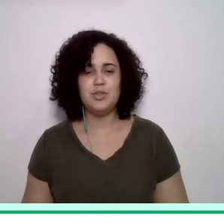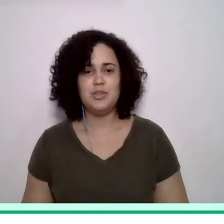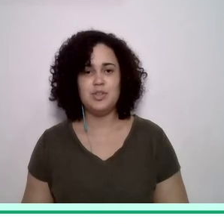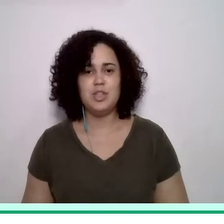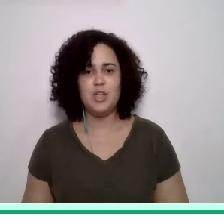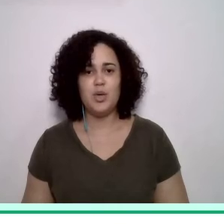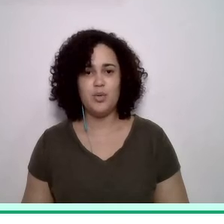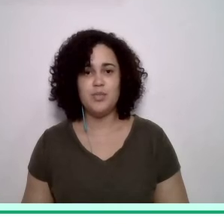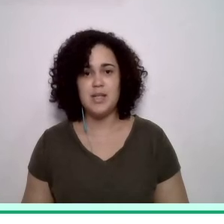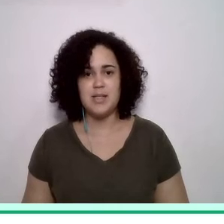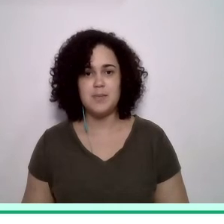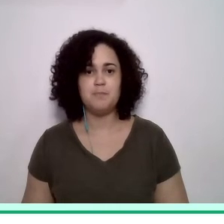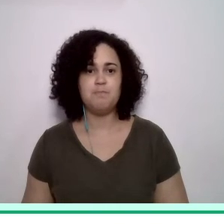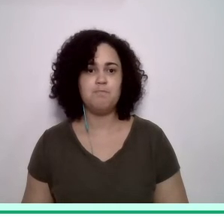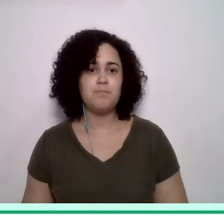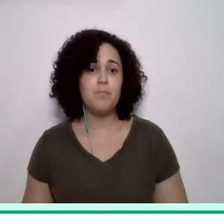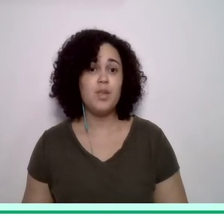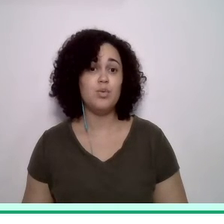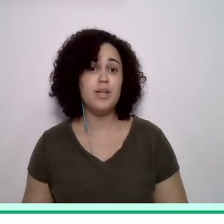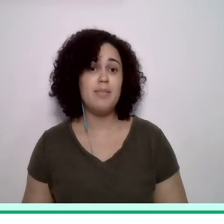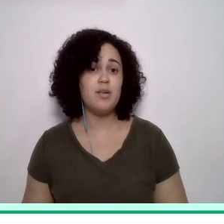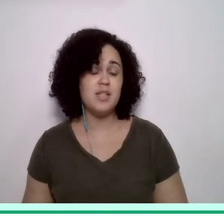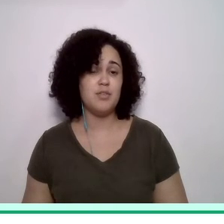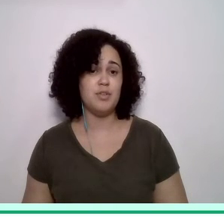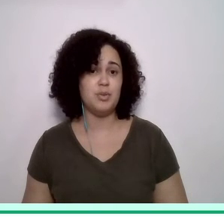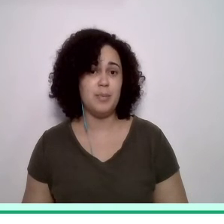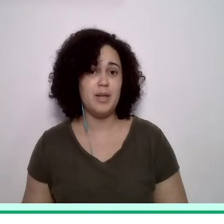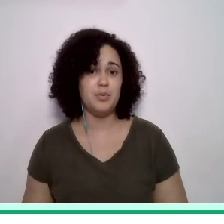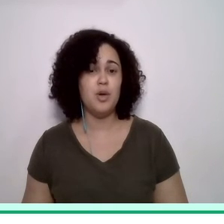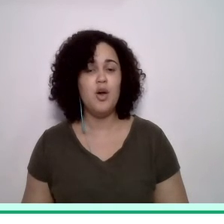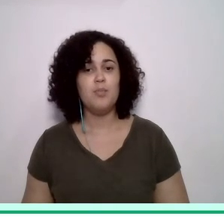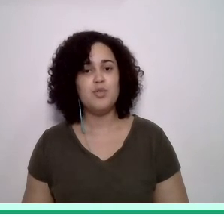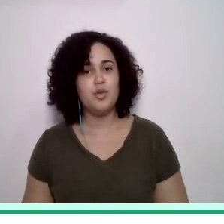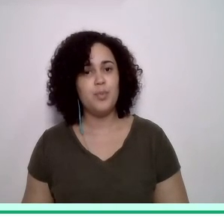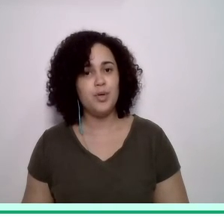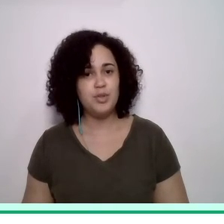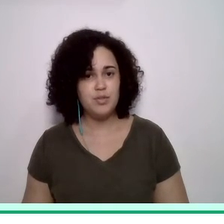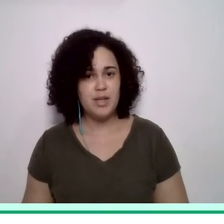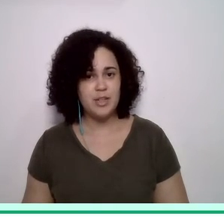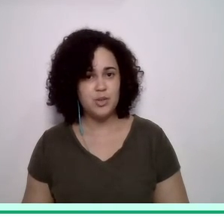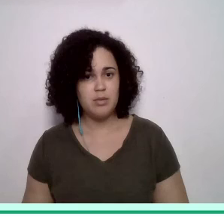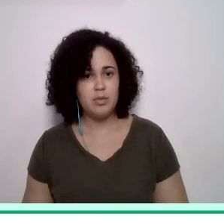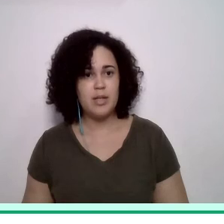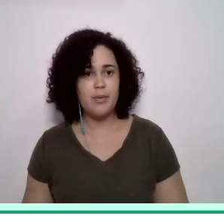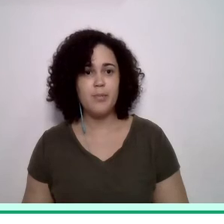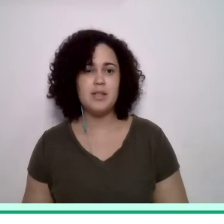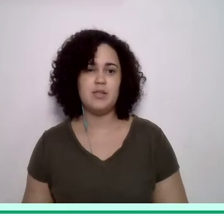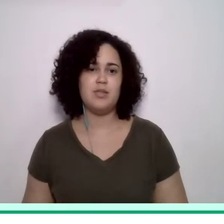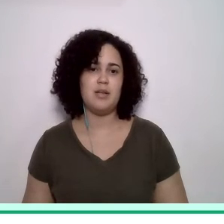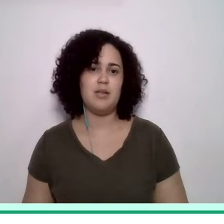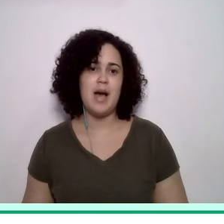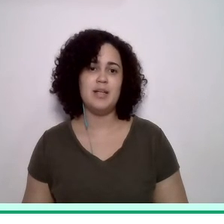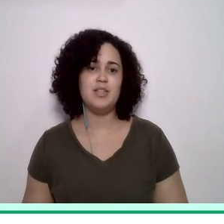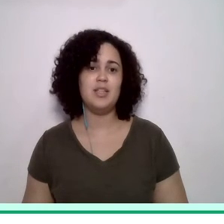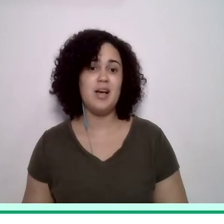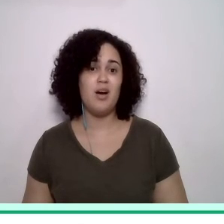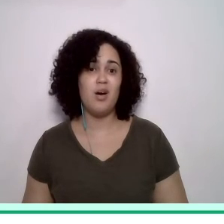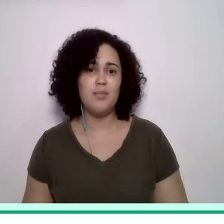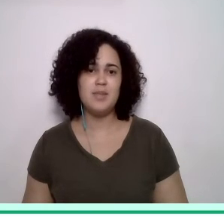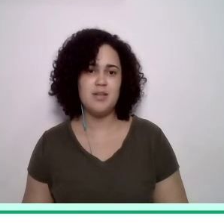detecção de cromocense. O trabalho desenvolvido no período mostrou produtividade no âmbito da compreensão do estado